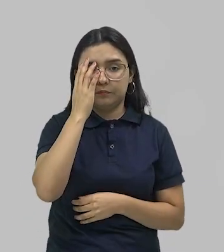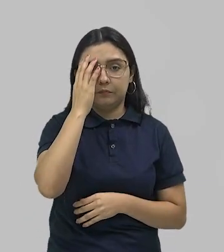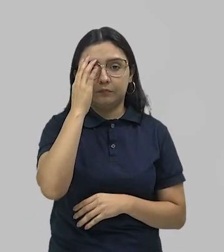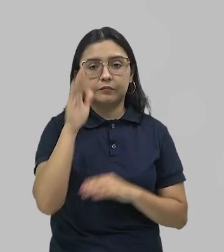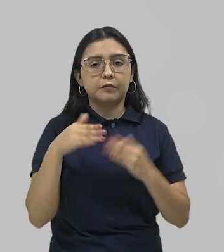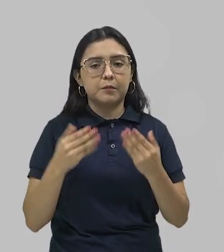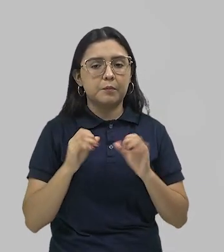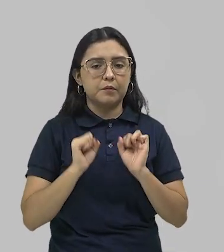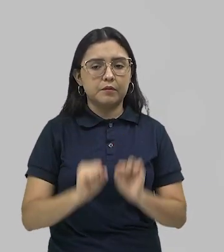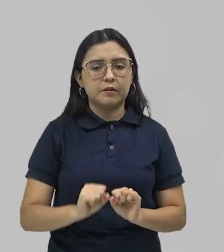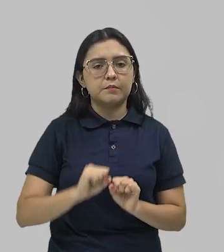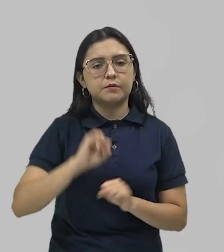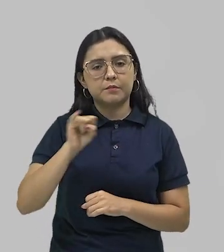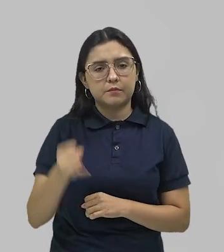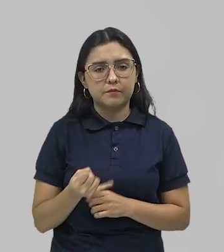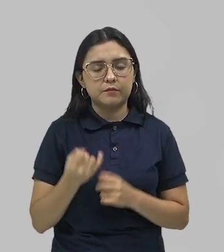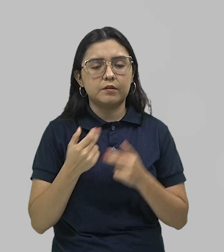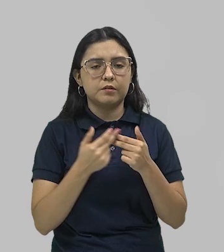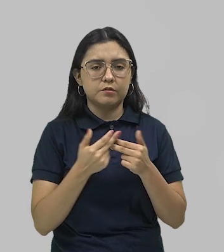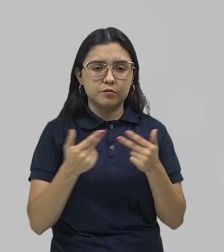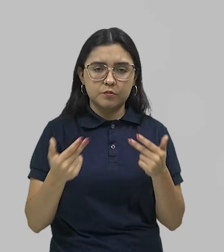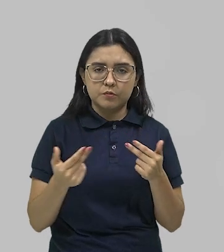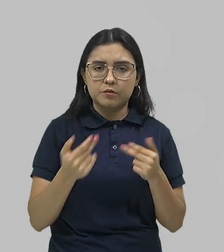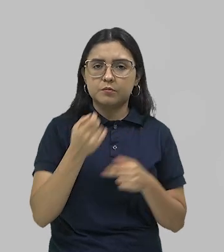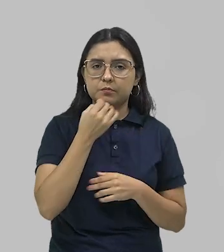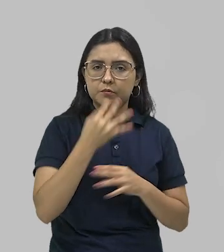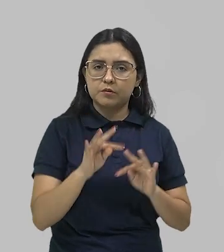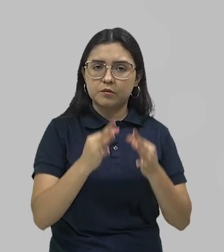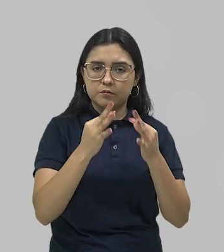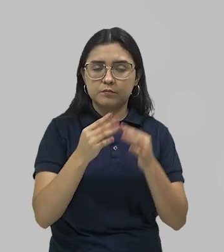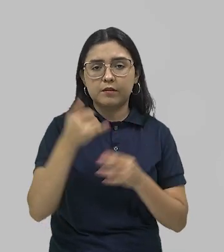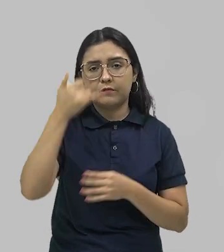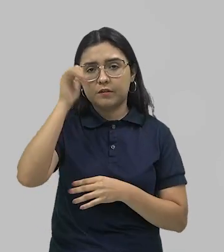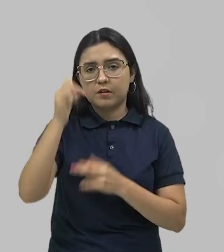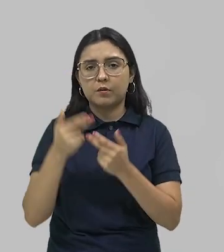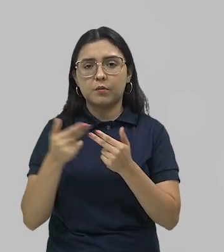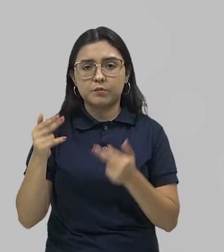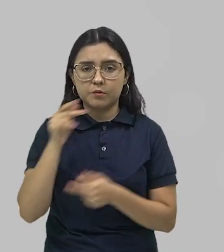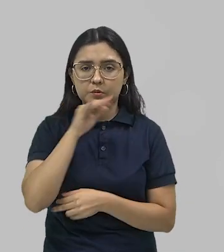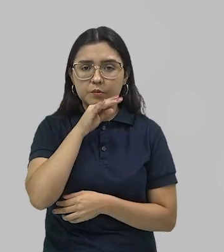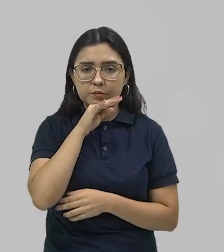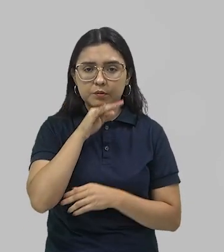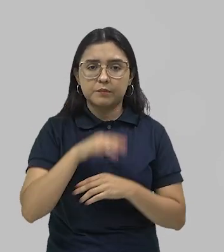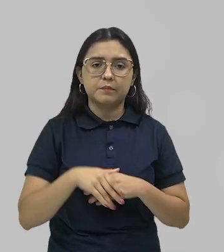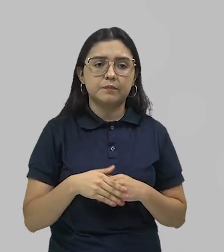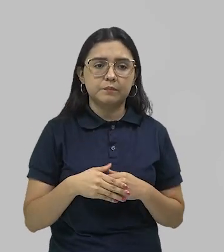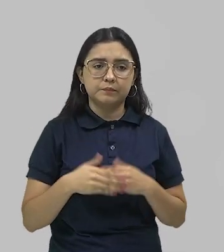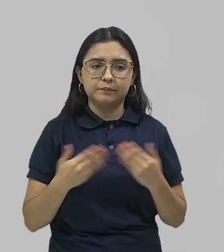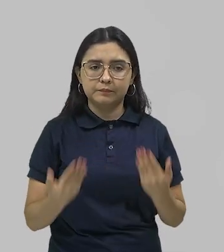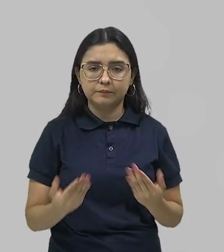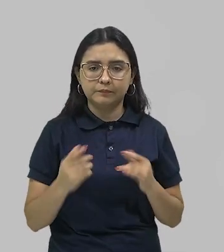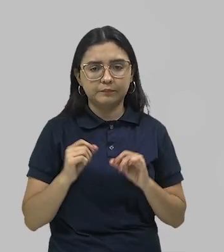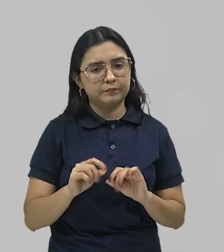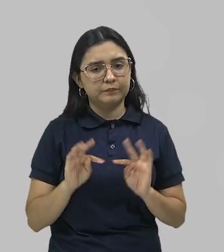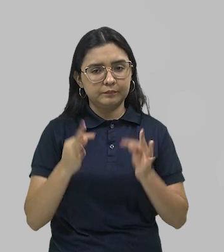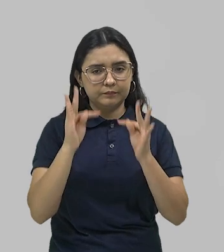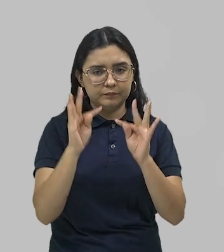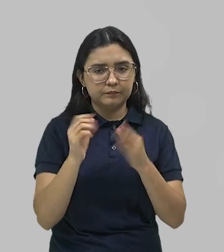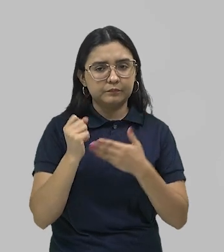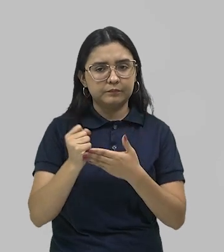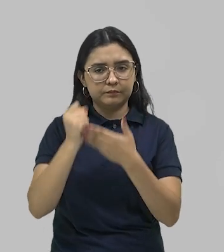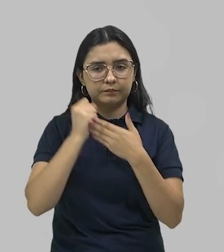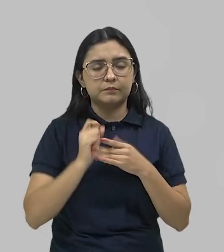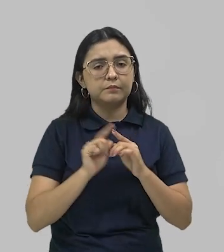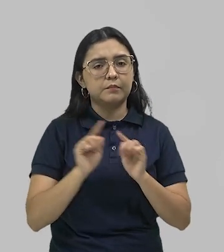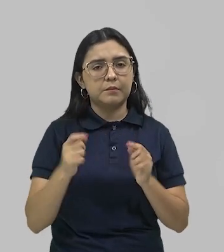podemos aproveitar as coisas boas que a tecnologia nos oferece e evitar as coisas ruins. Afinal, a tecnologia pode ser uma grande amiga, desde que